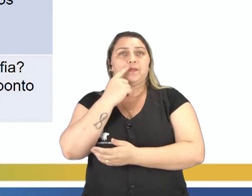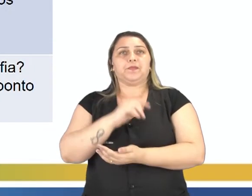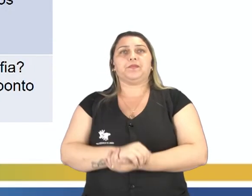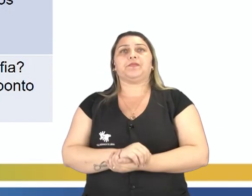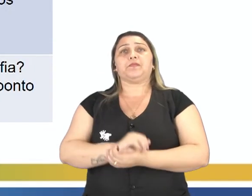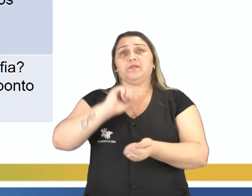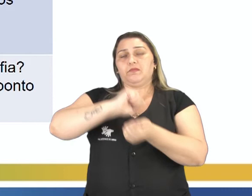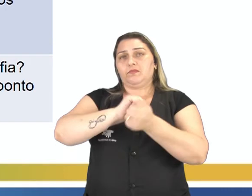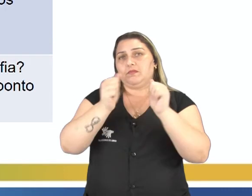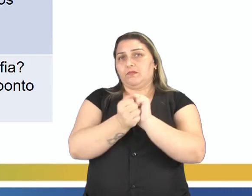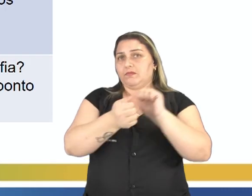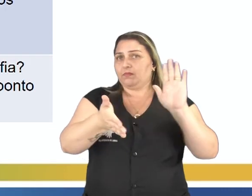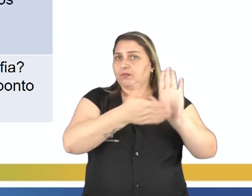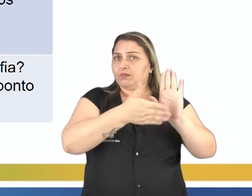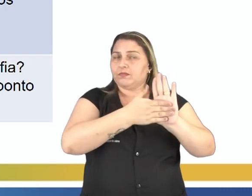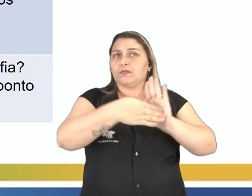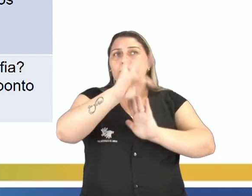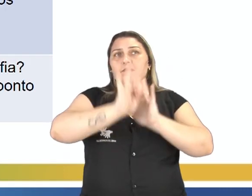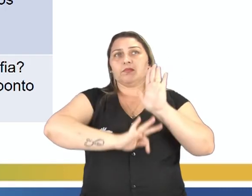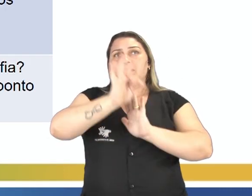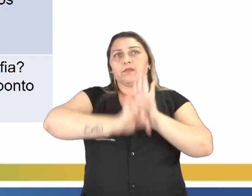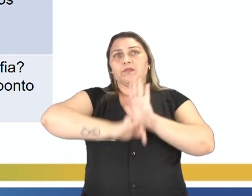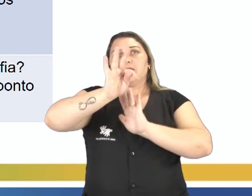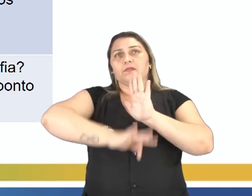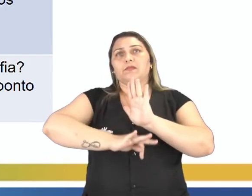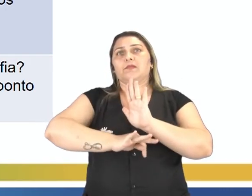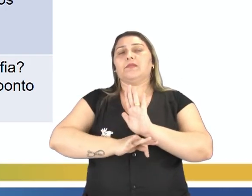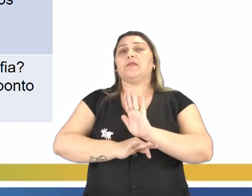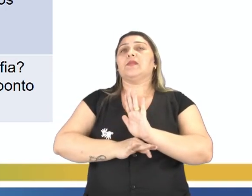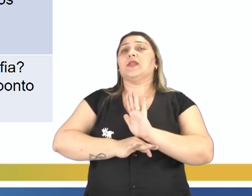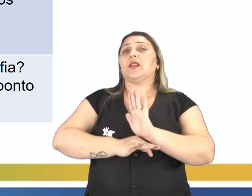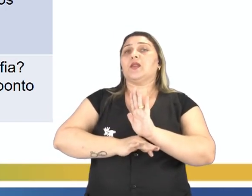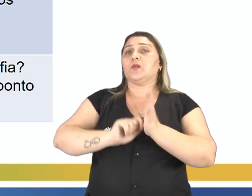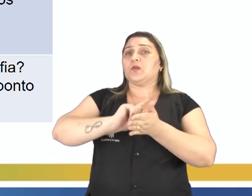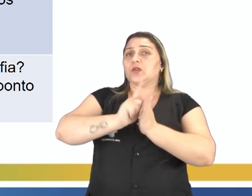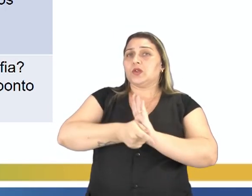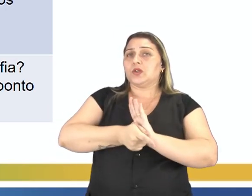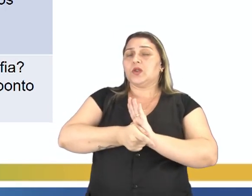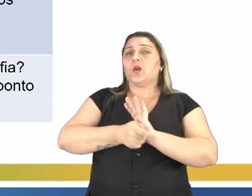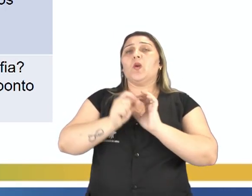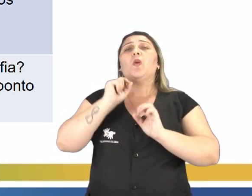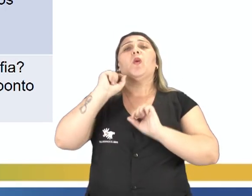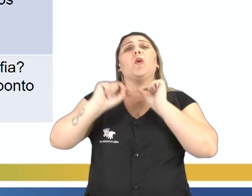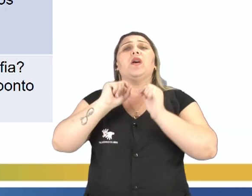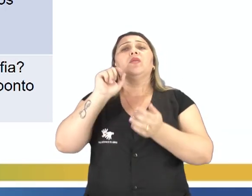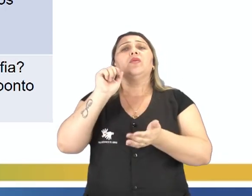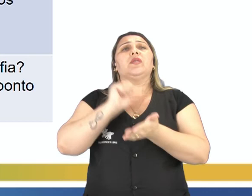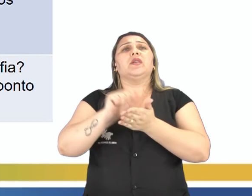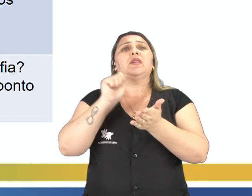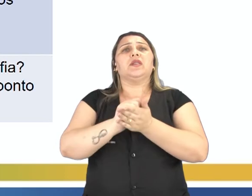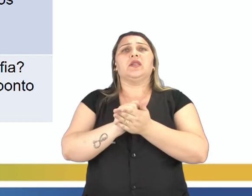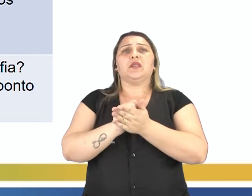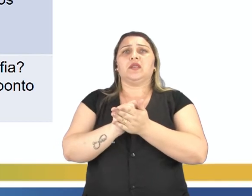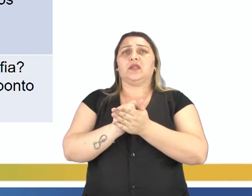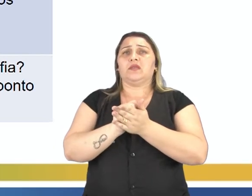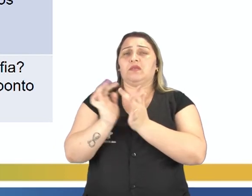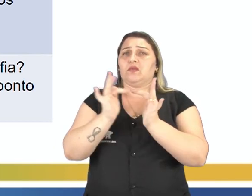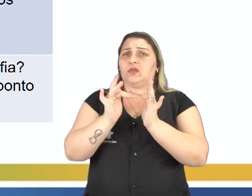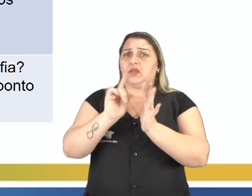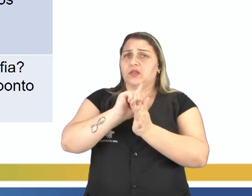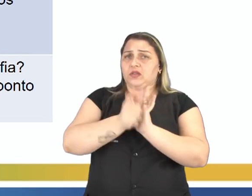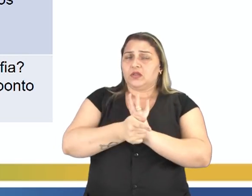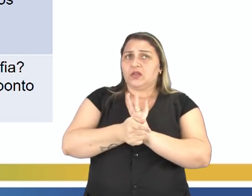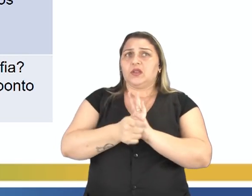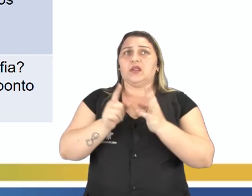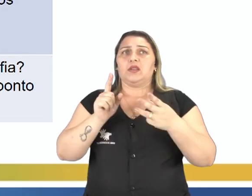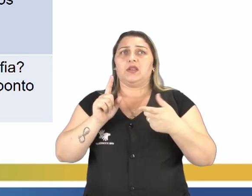O texto atende às condições do gênero? O que eu estou escrevendo é de acordo com o gênero textual? Segundo, adequação